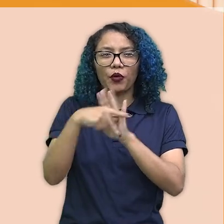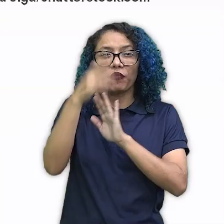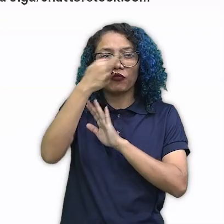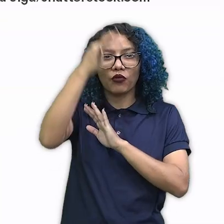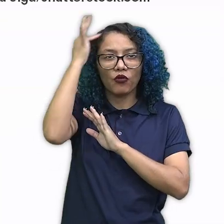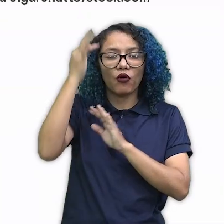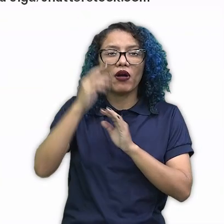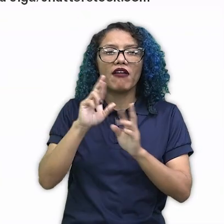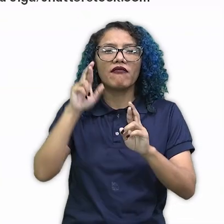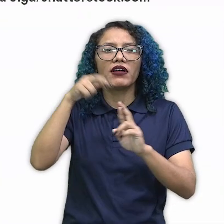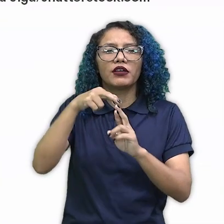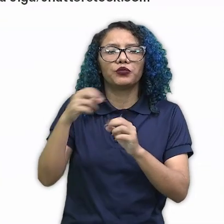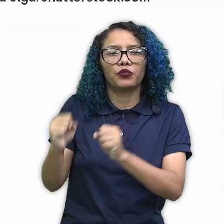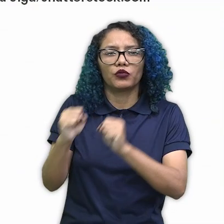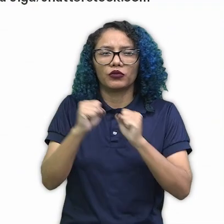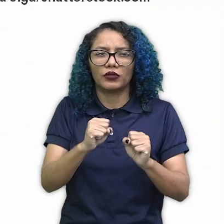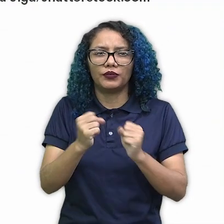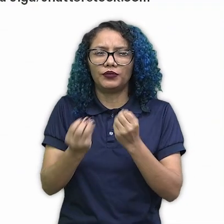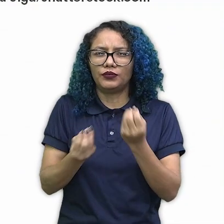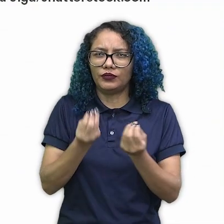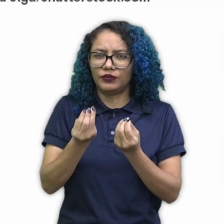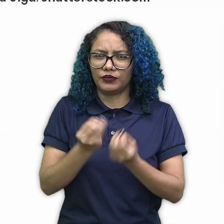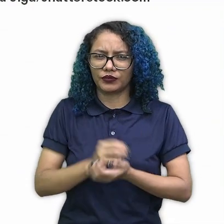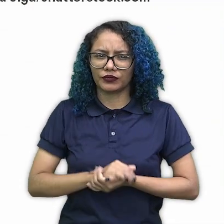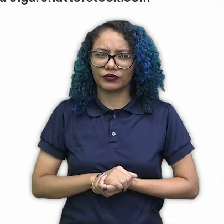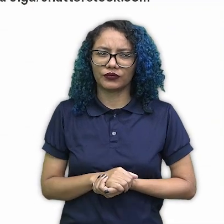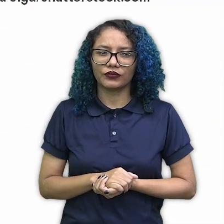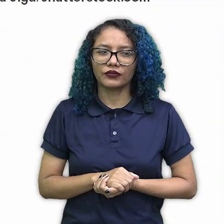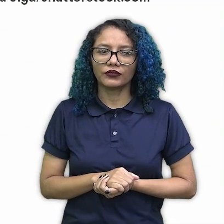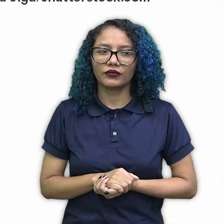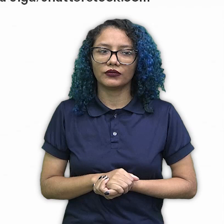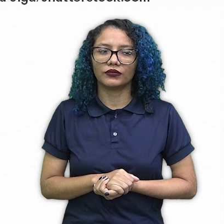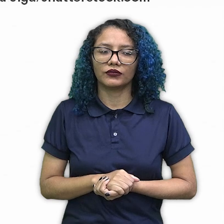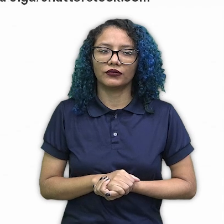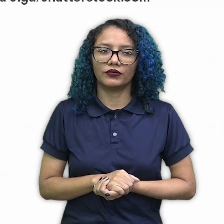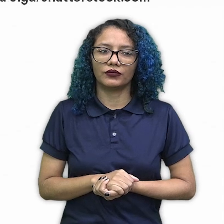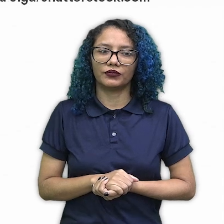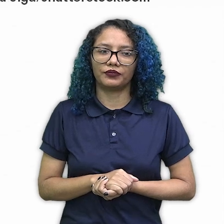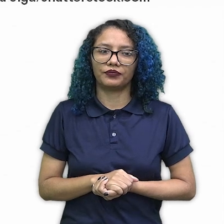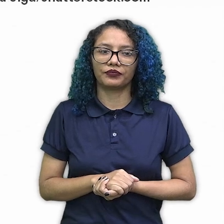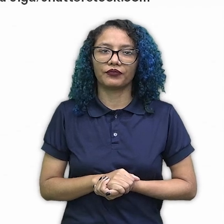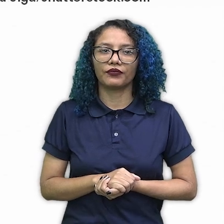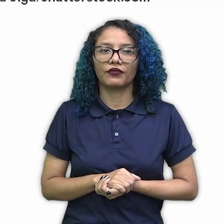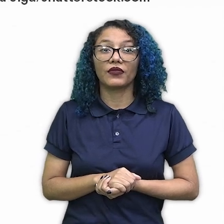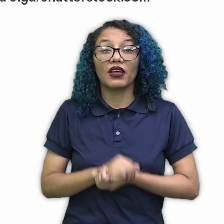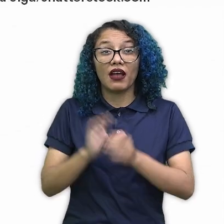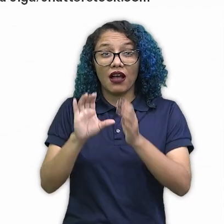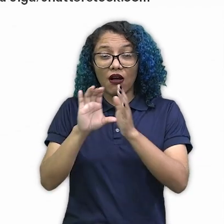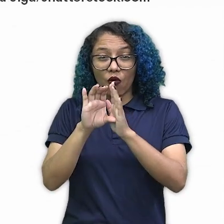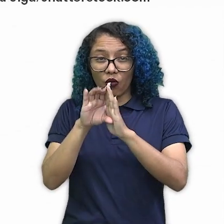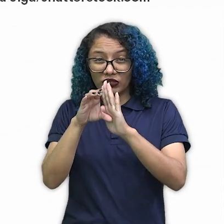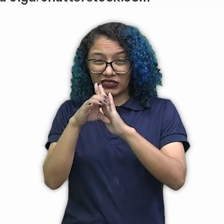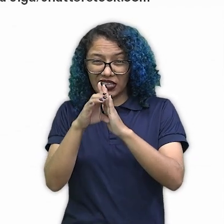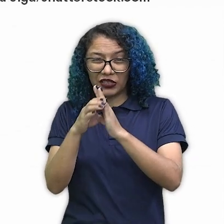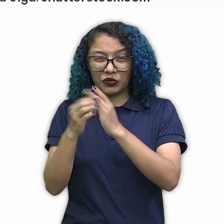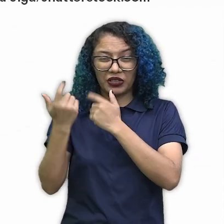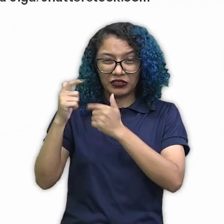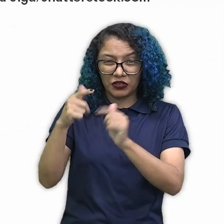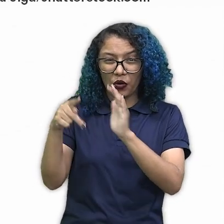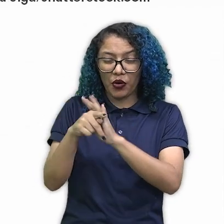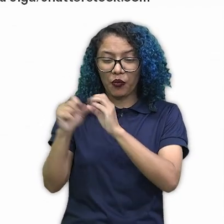ver? Vamos lá. Foucault, ele rompe com a concepção clássica de poder, afirmando